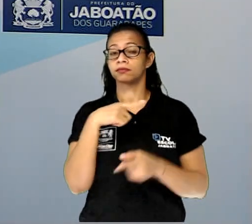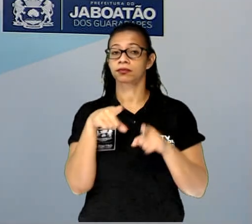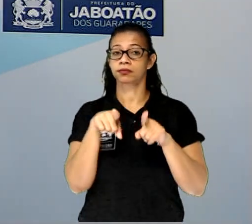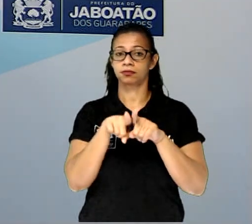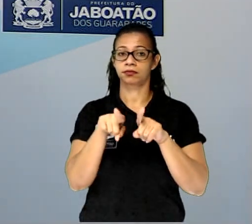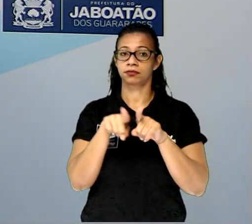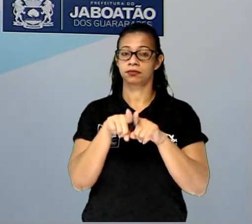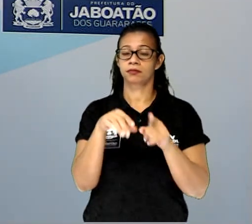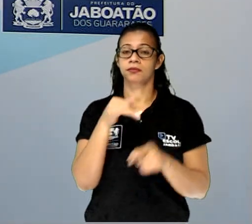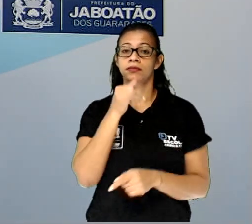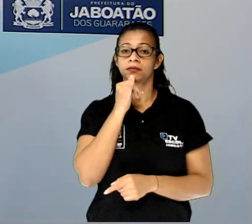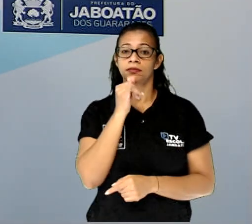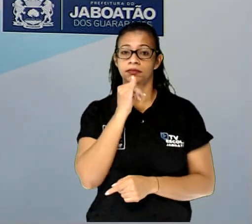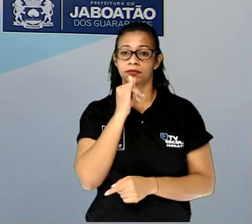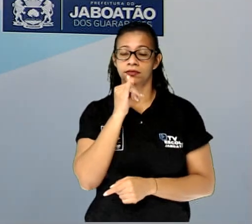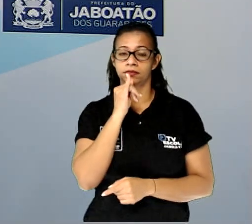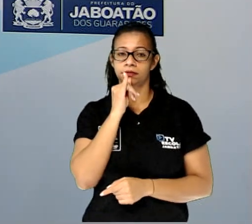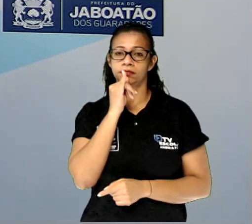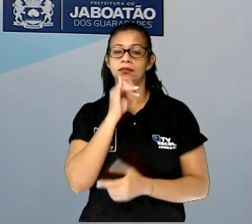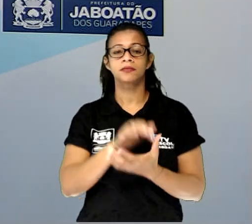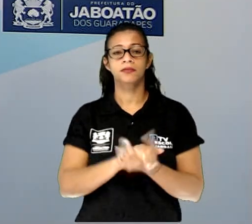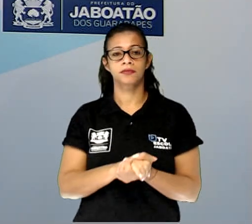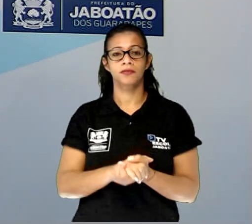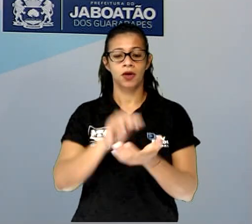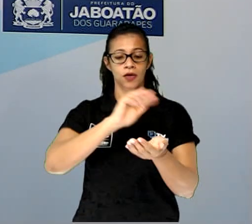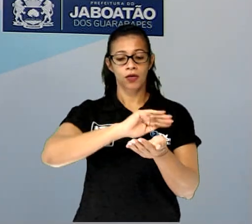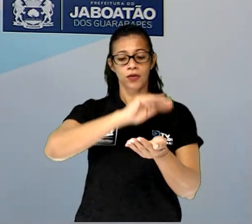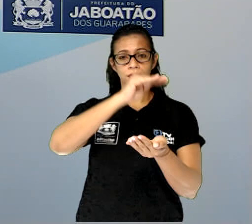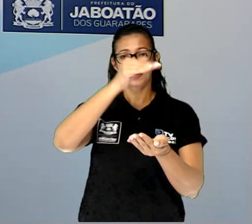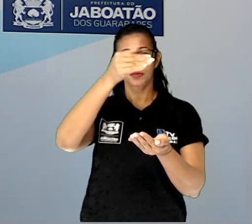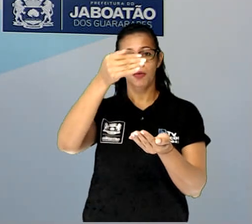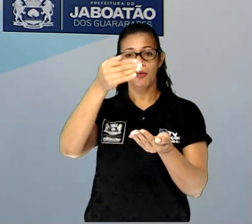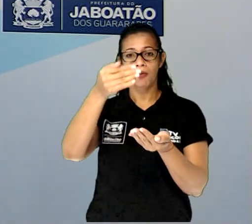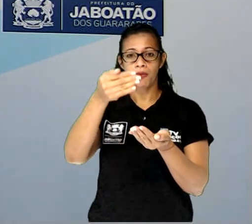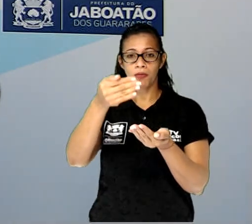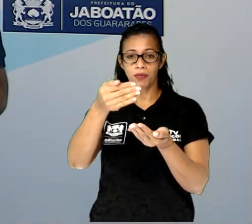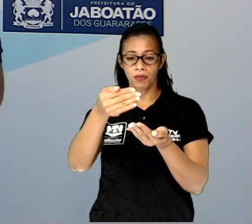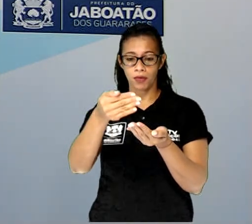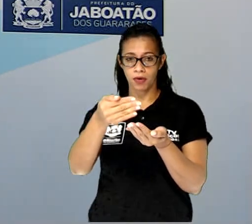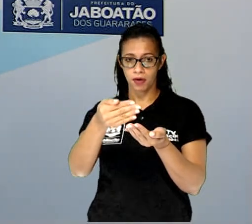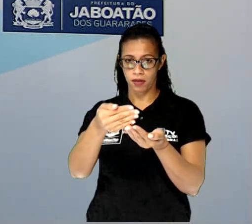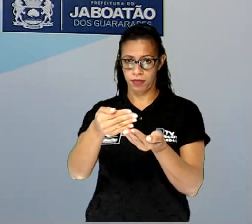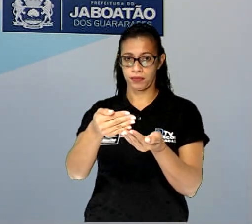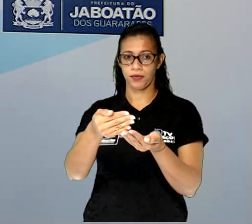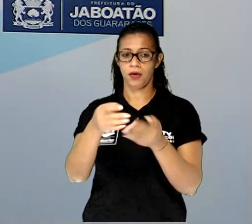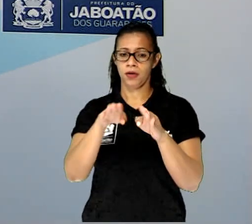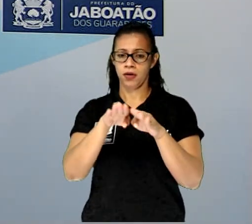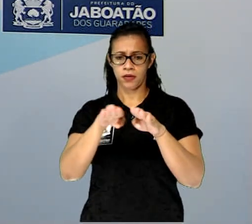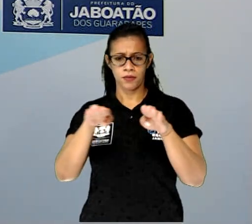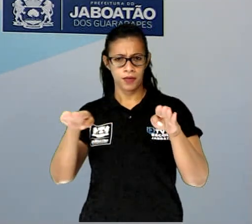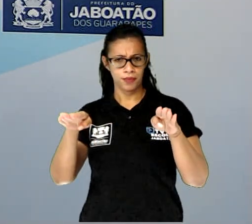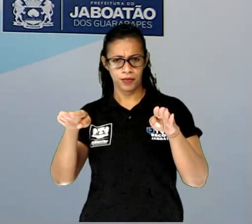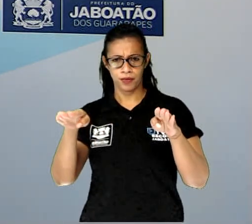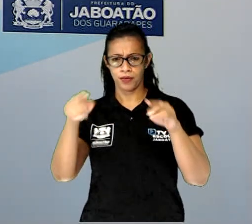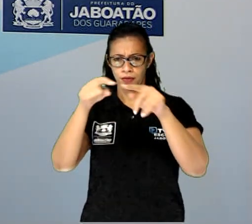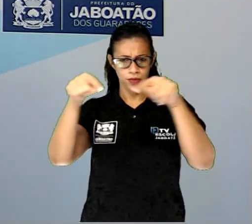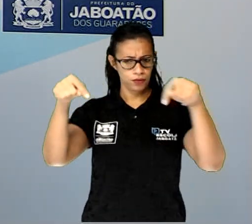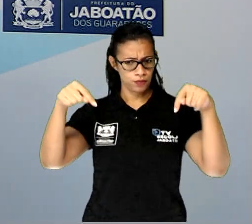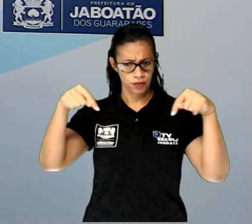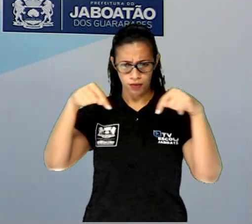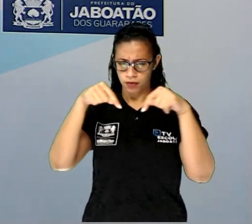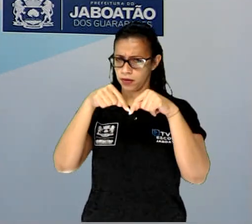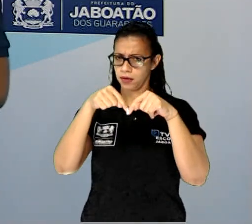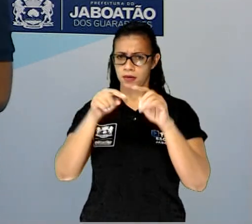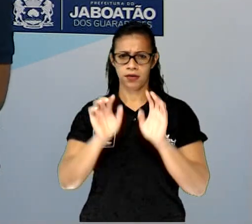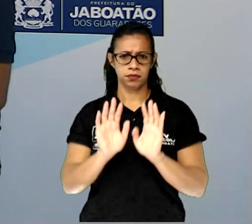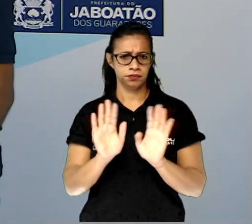esse formato de geóide da Terra, esse formato que não é plano, que não é quadrado, né? A Terra não é plana, que